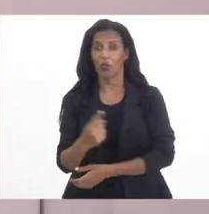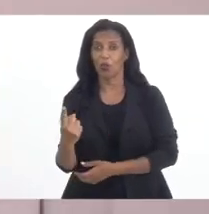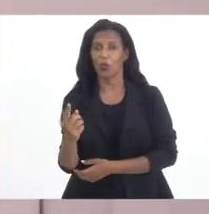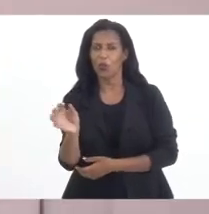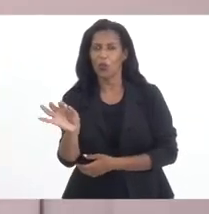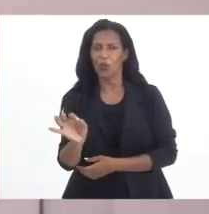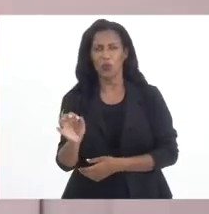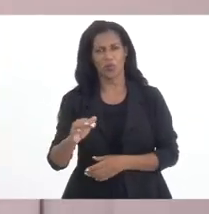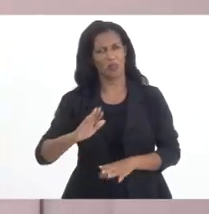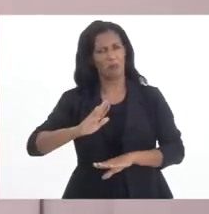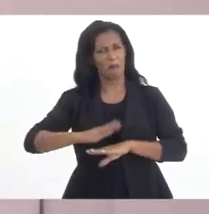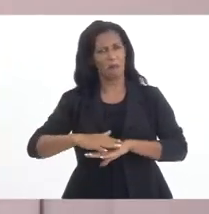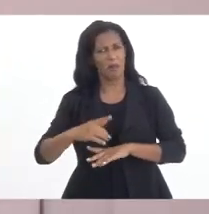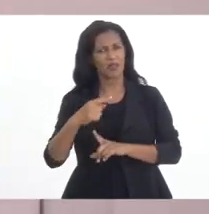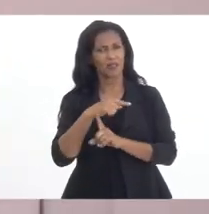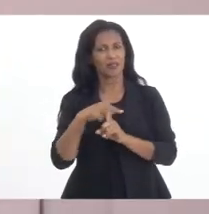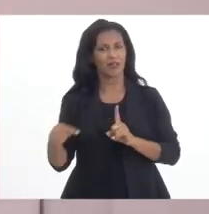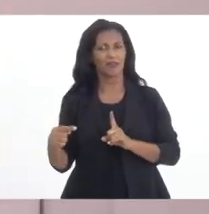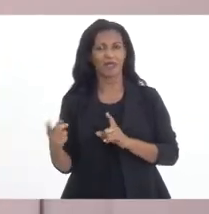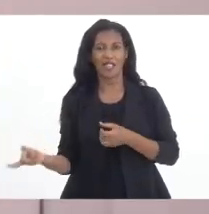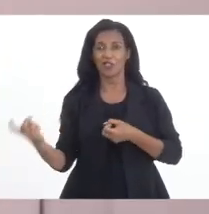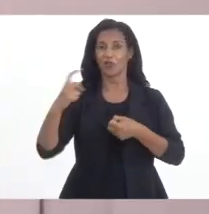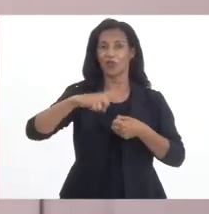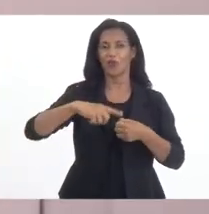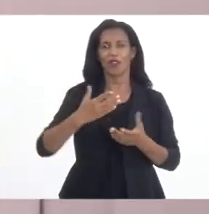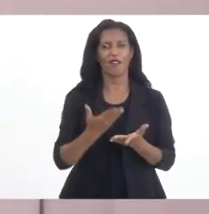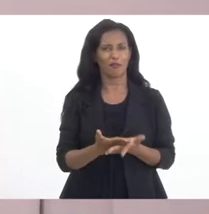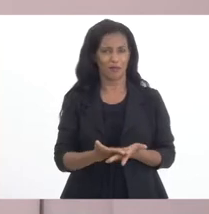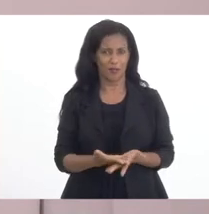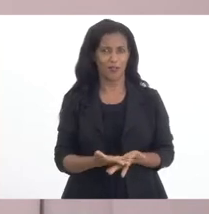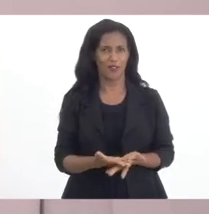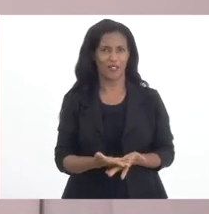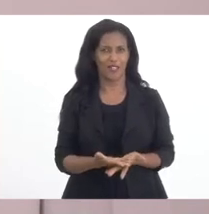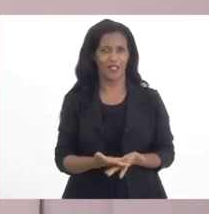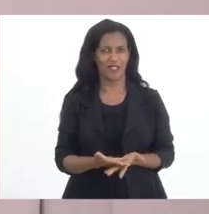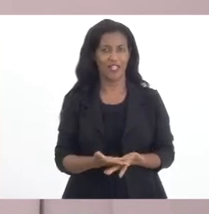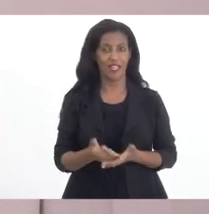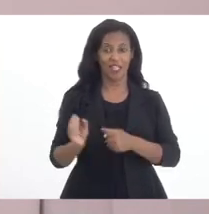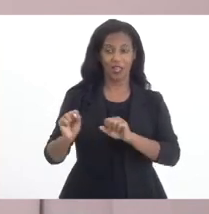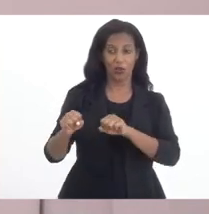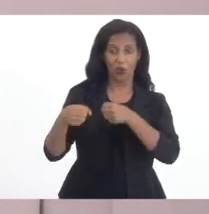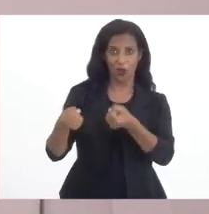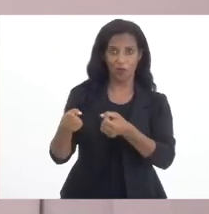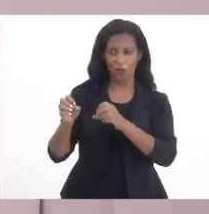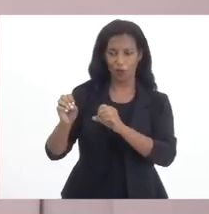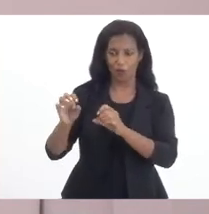seja, mais da metade dos alunos não voltavam para a escola. Com esse reforço escolar,